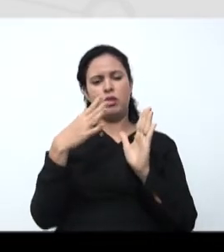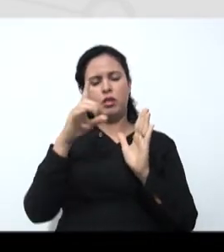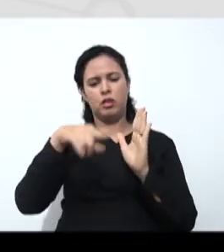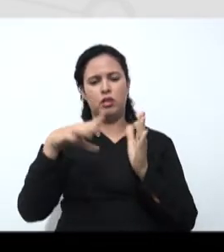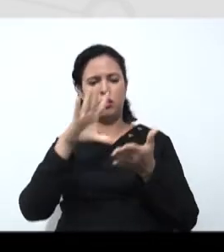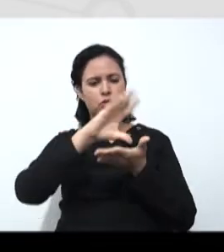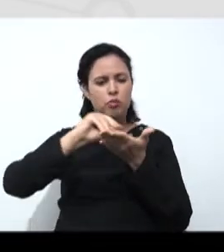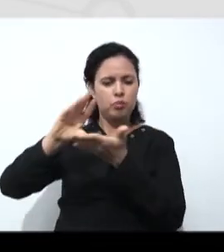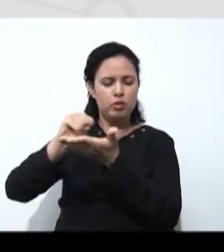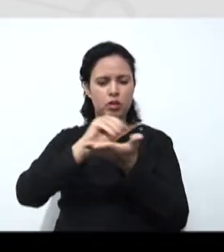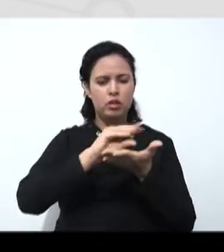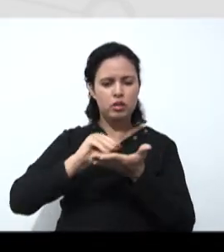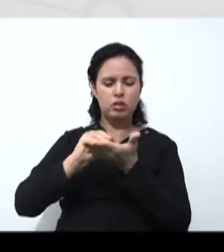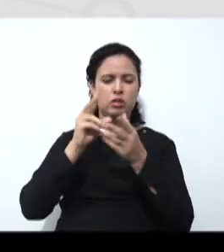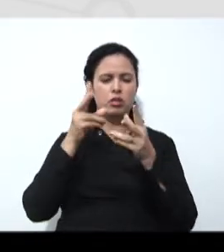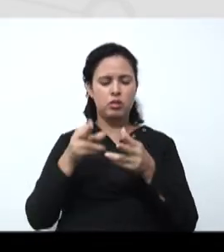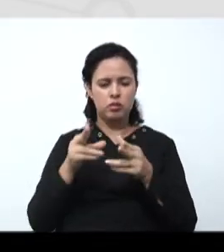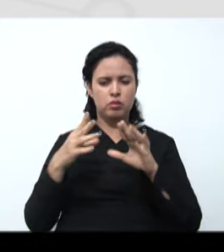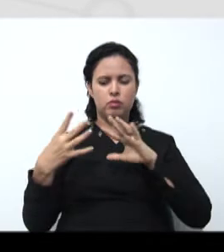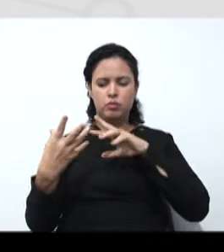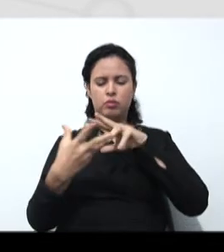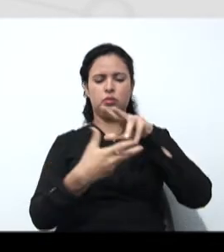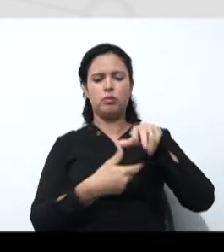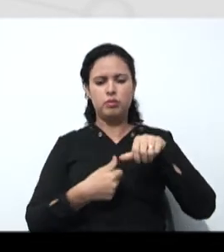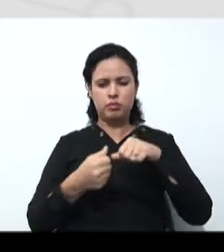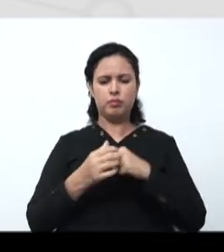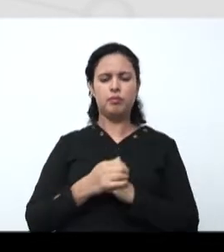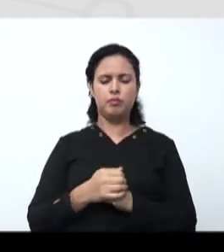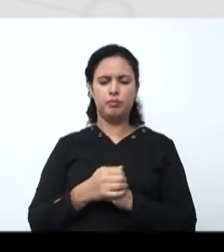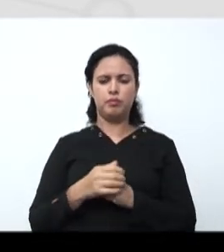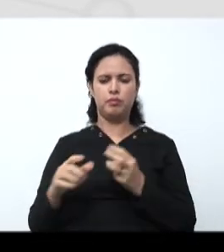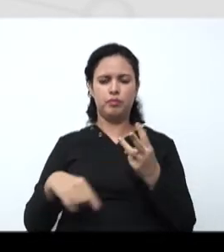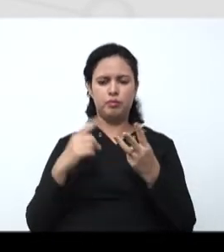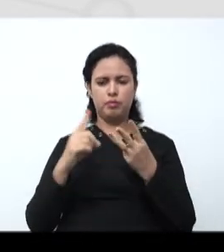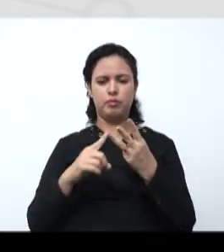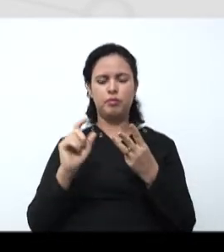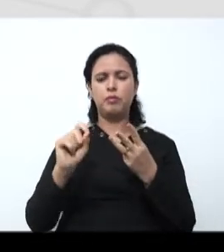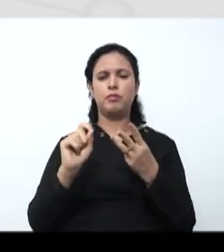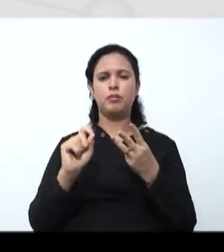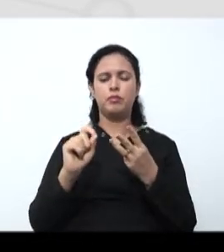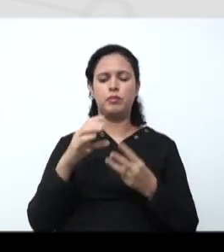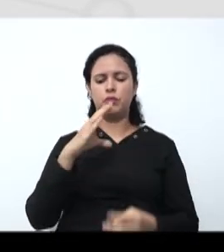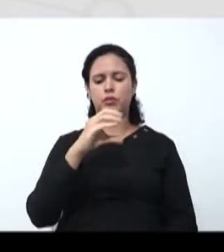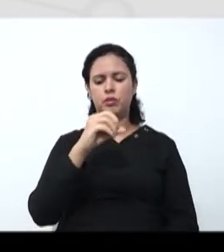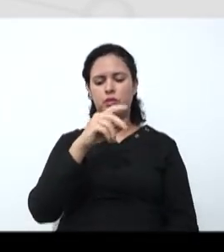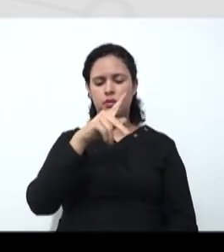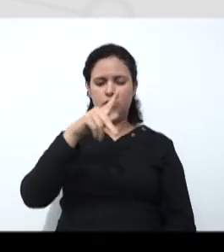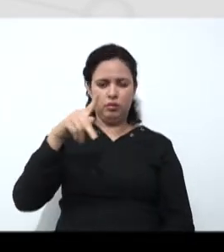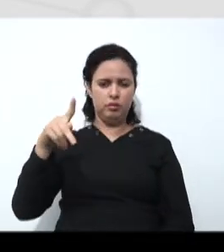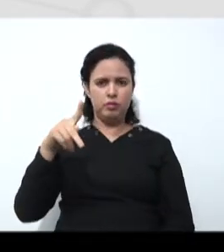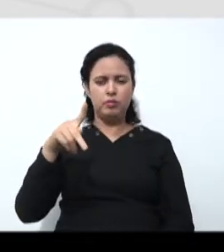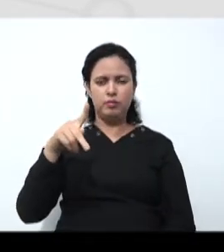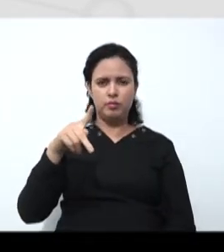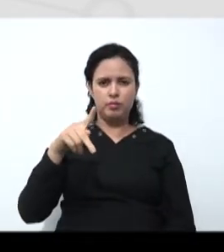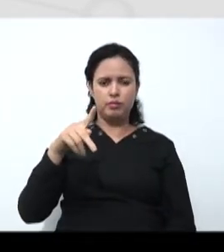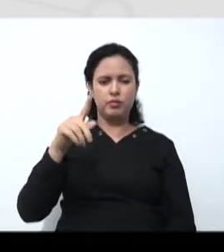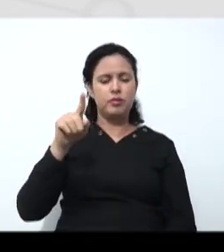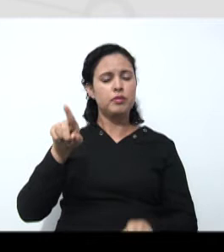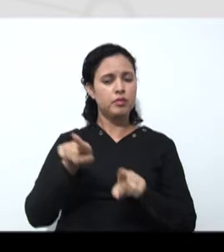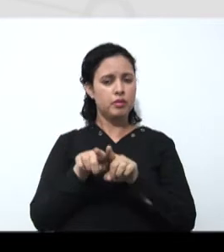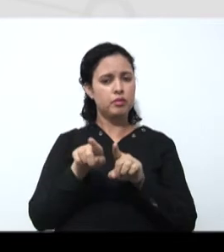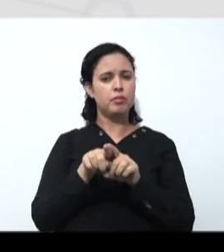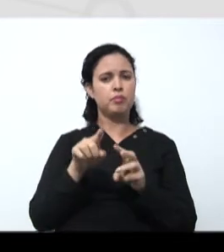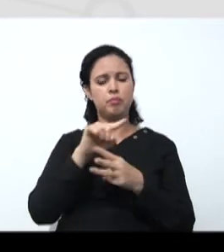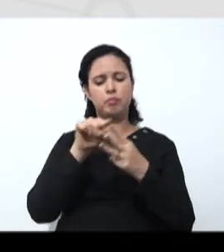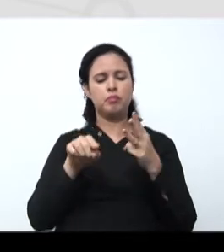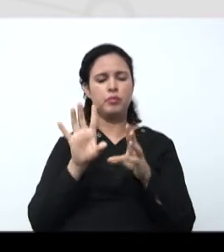um país ou do mundo até. E temos nós, o que a gente está fazendo aqui, a cooperativa, ela também entra